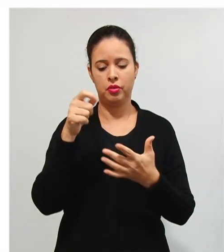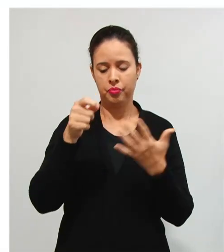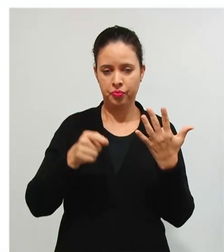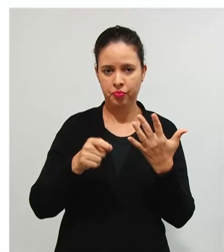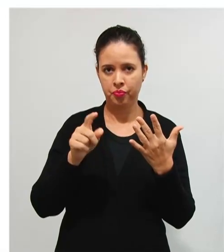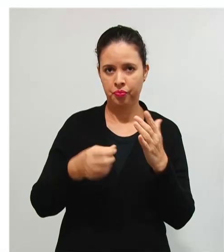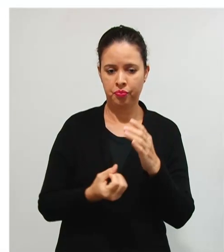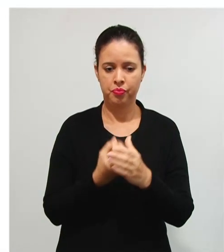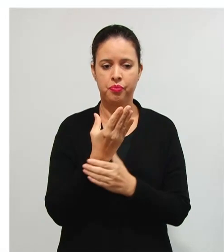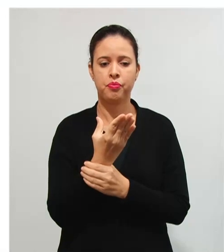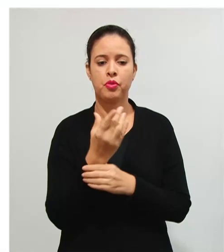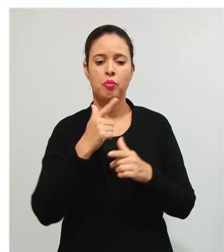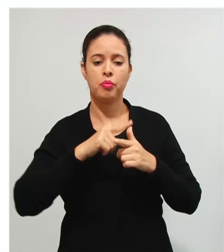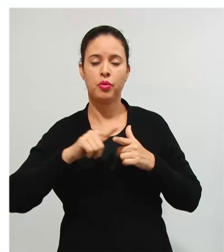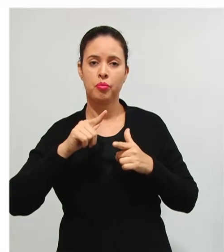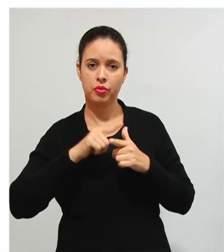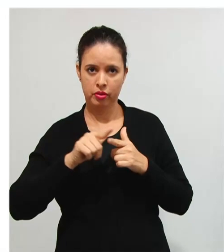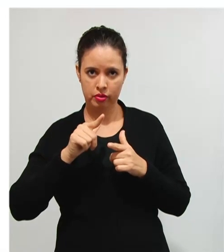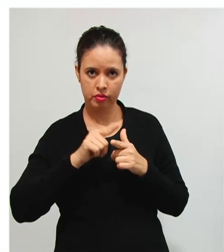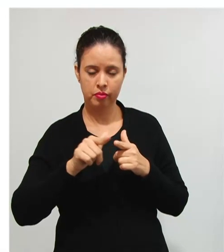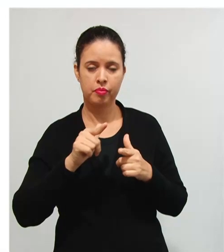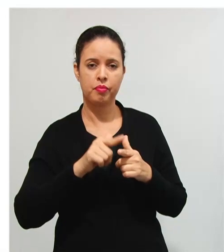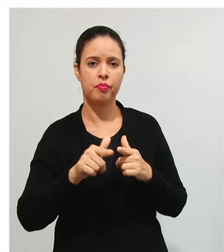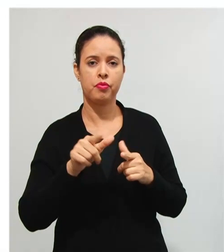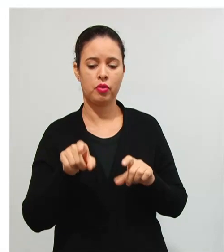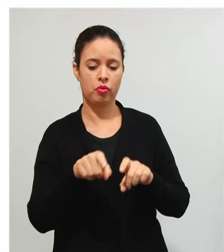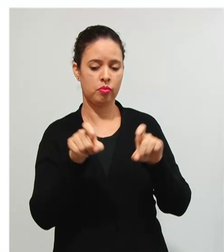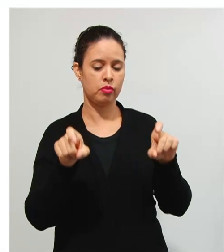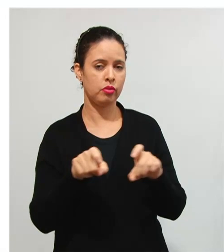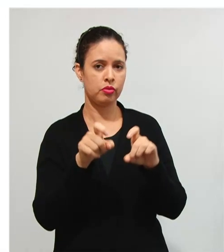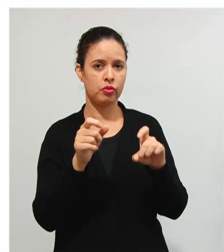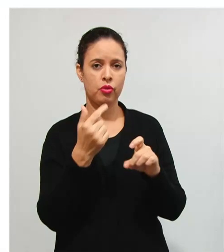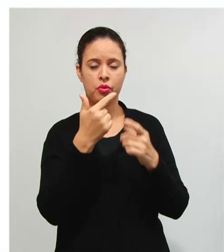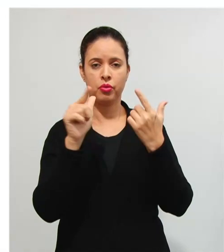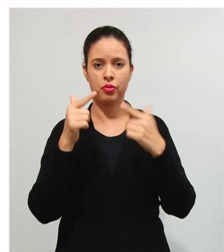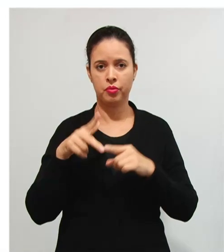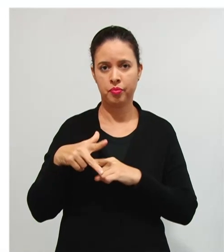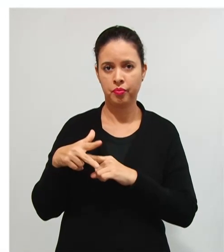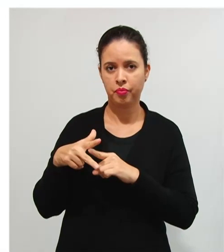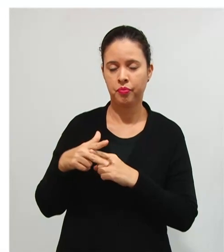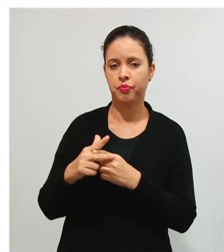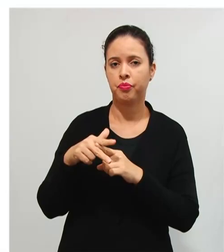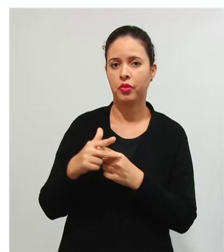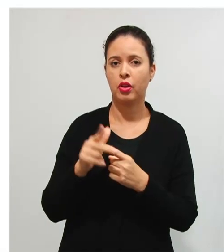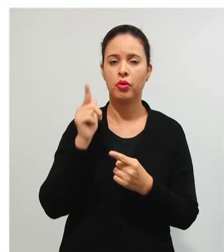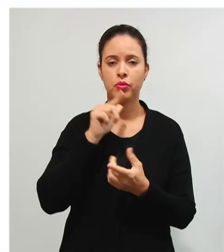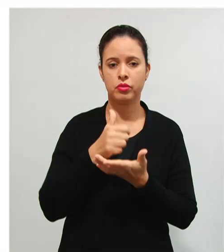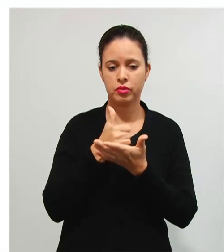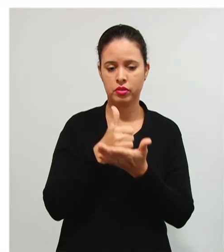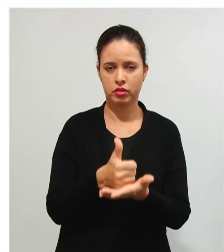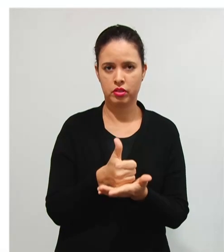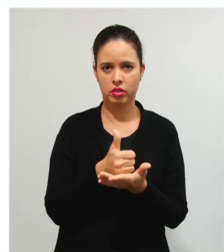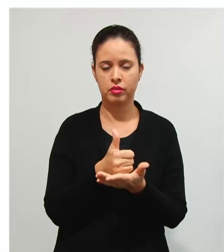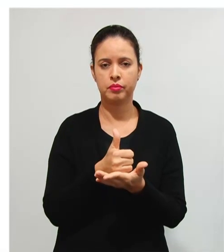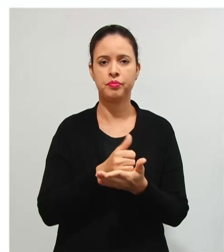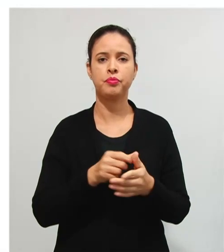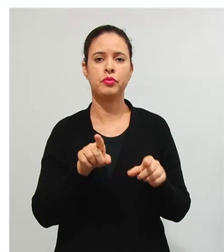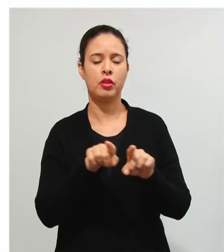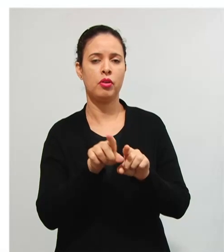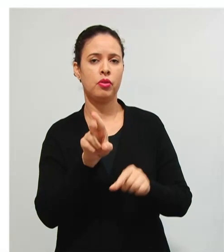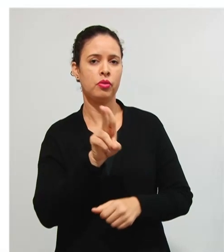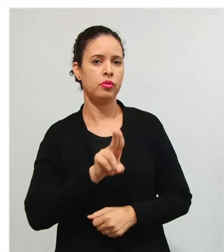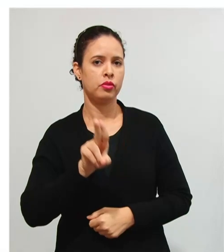A formulação de problemas de forma que computadores e outras ferramentas possam auxiliar na resolução. Então, eu vou